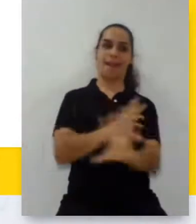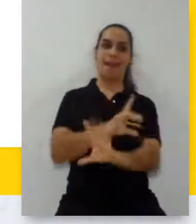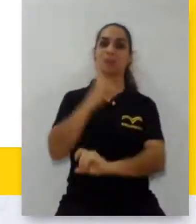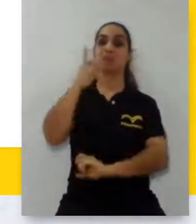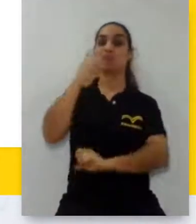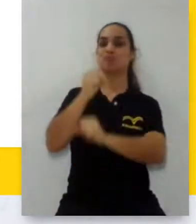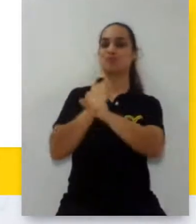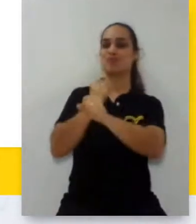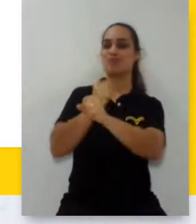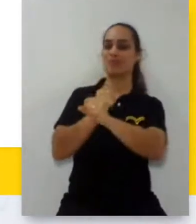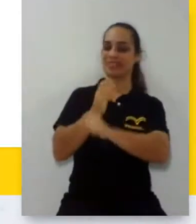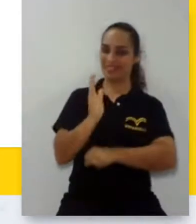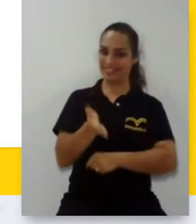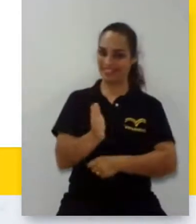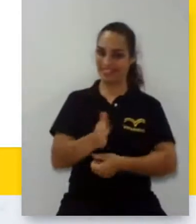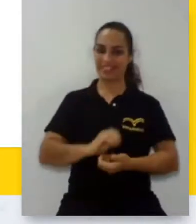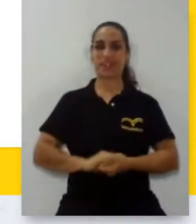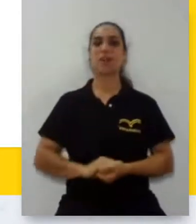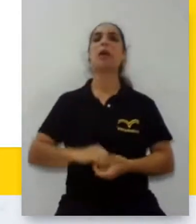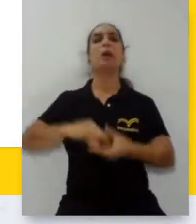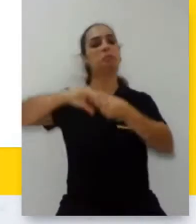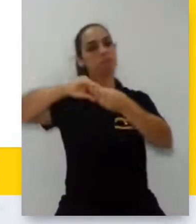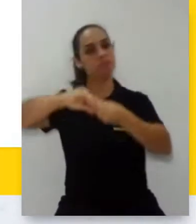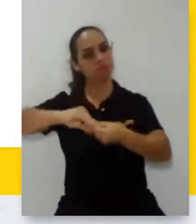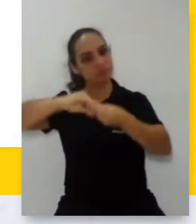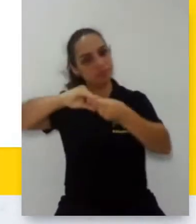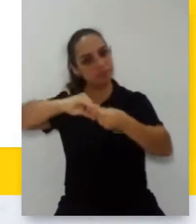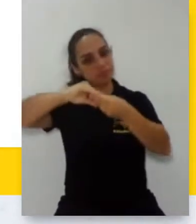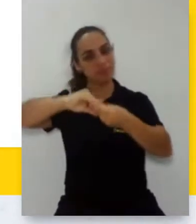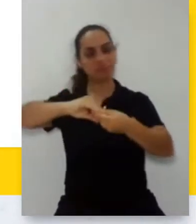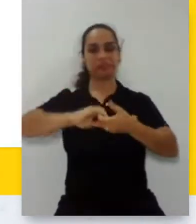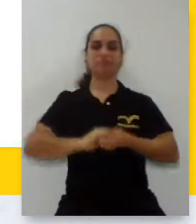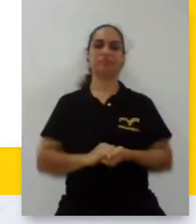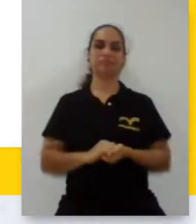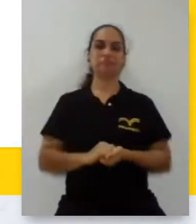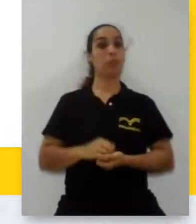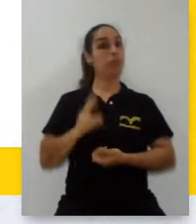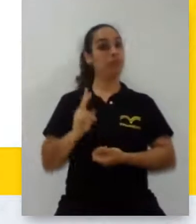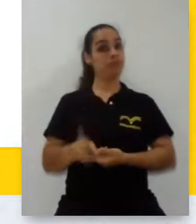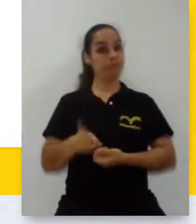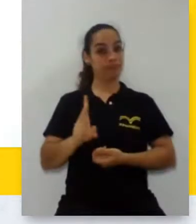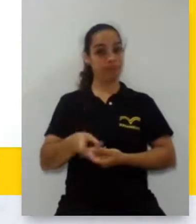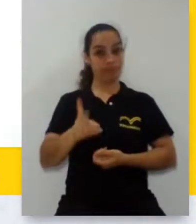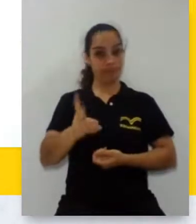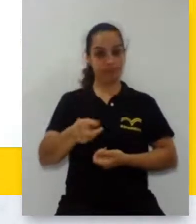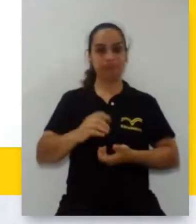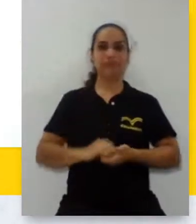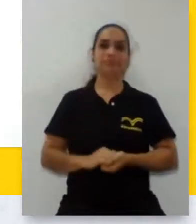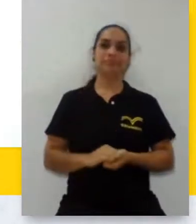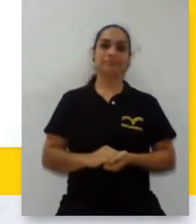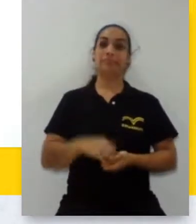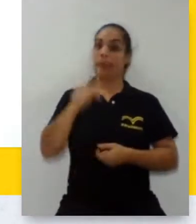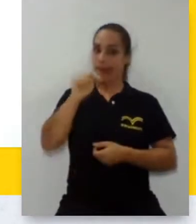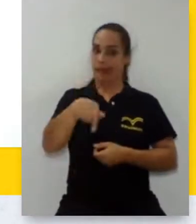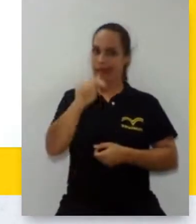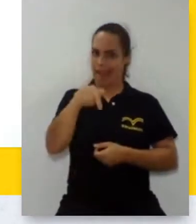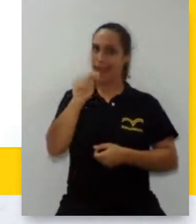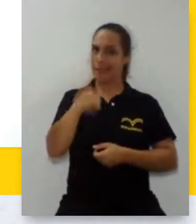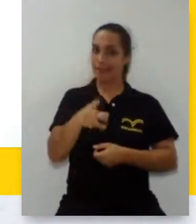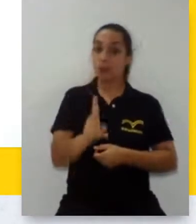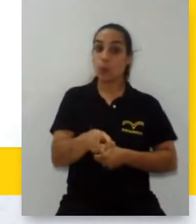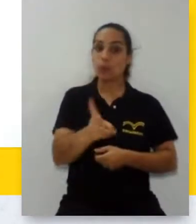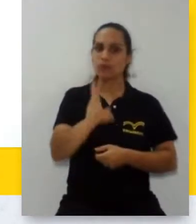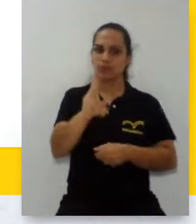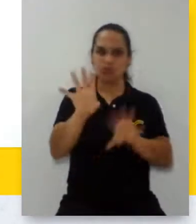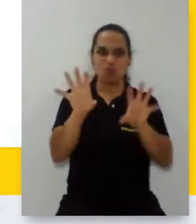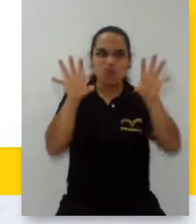Vamos seguir, então. Aí, ainda nessa parte aqui do terror, do susto, pessoal, a última... Estou